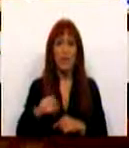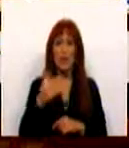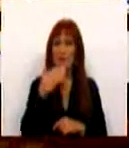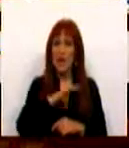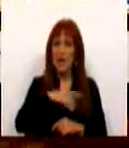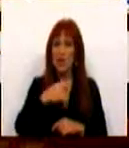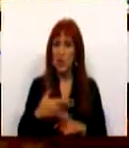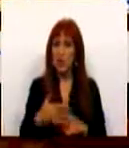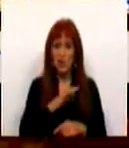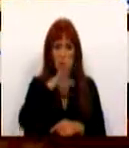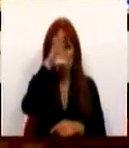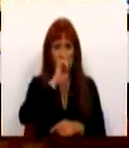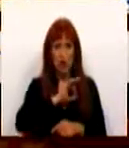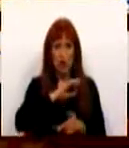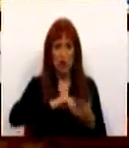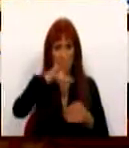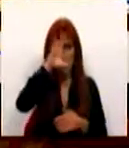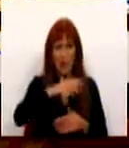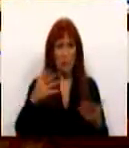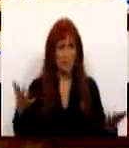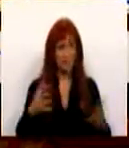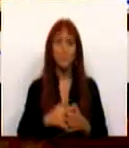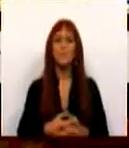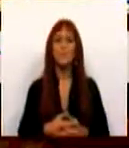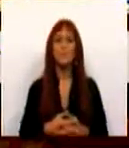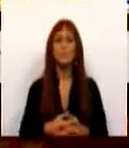Muito obrigada, Sr. Presidente, Sr. Ministro, Srs. Secretários de Estado.